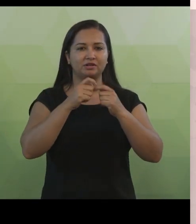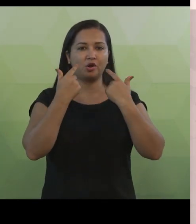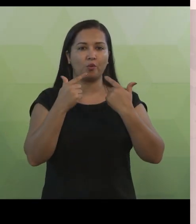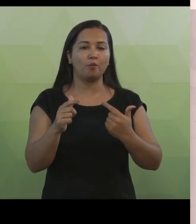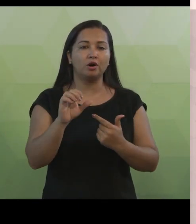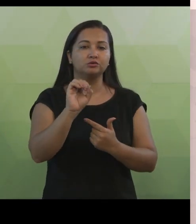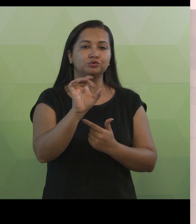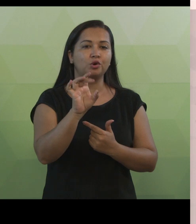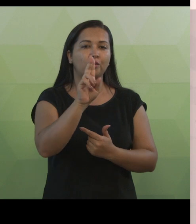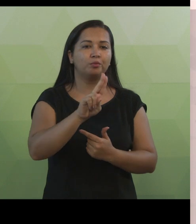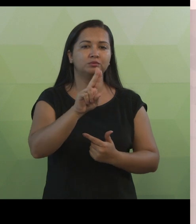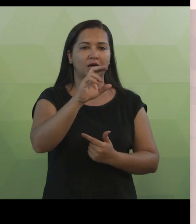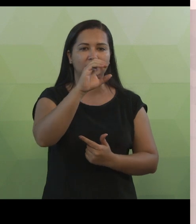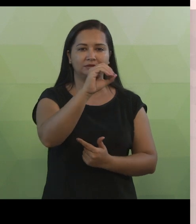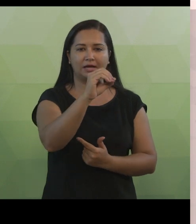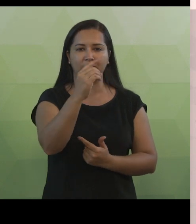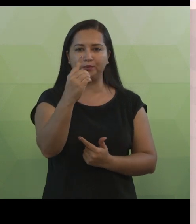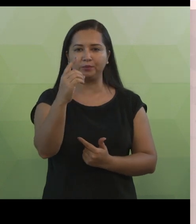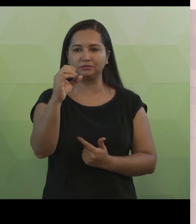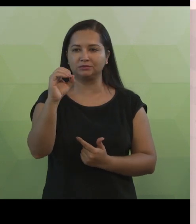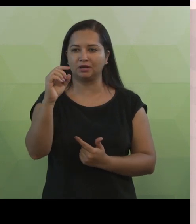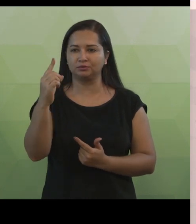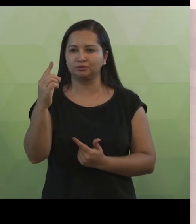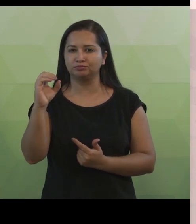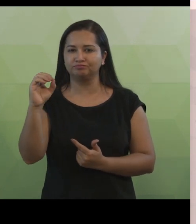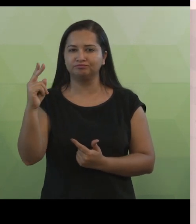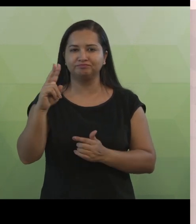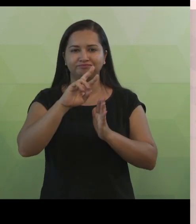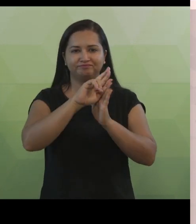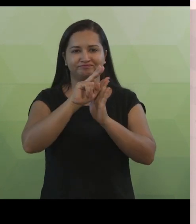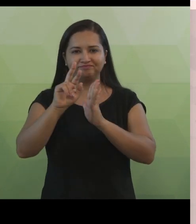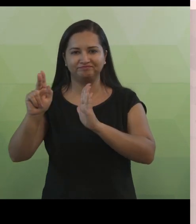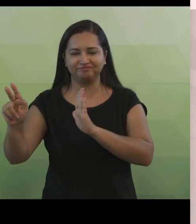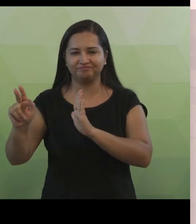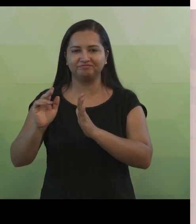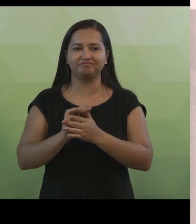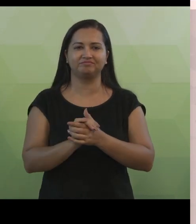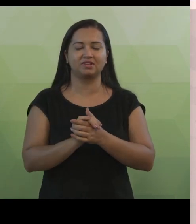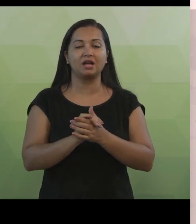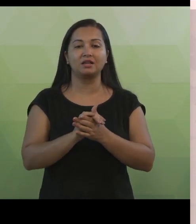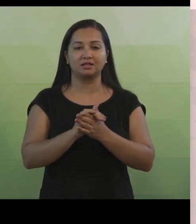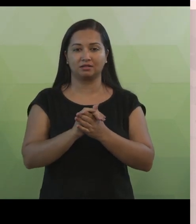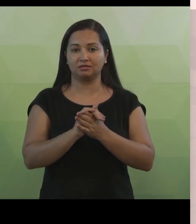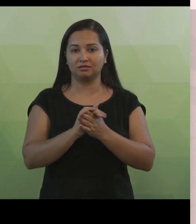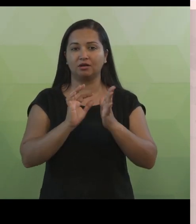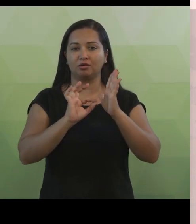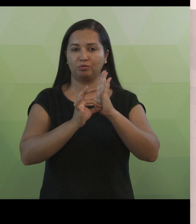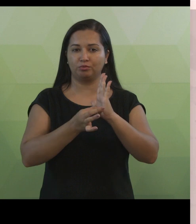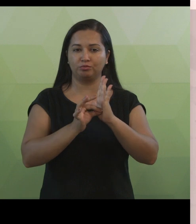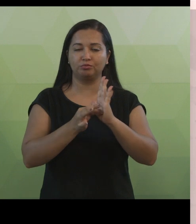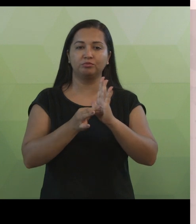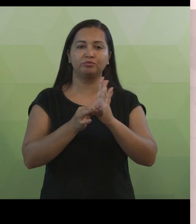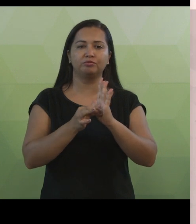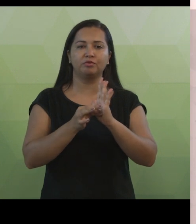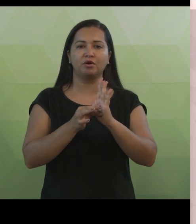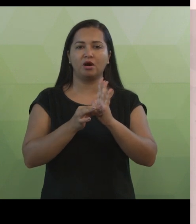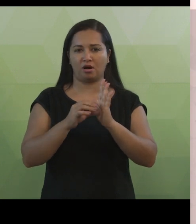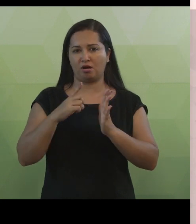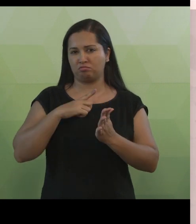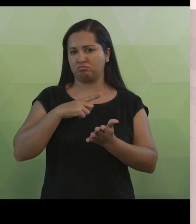é. O Java também é rígido quanto ao tipo de dado que são manipulados em sua